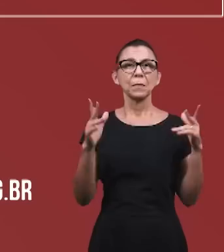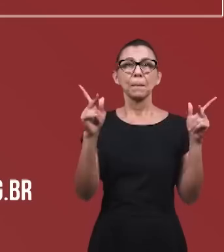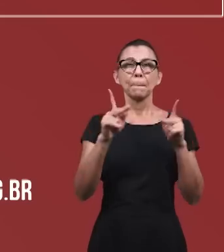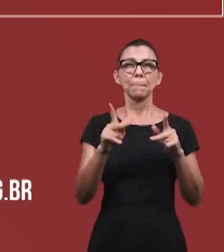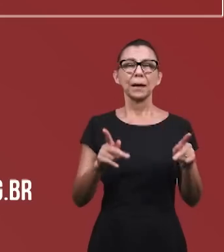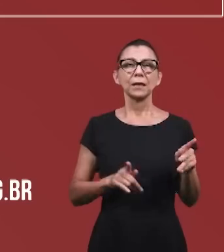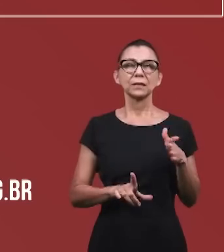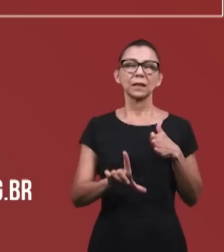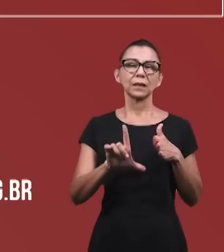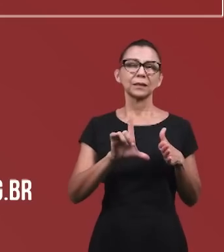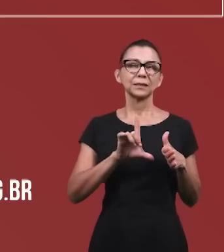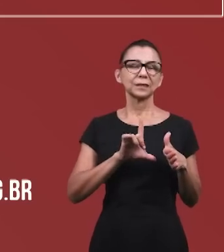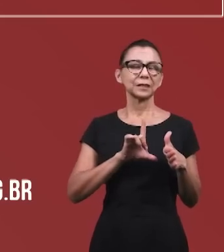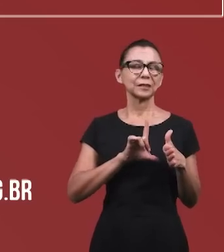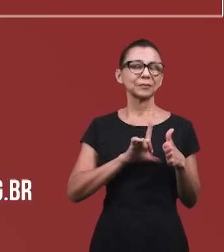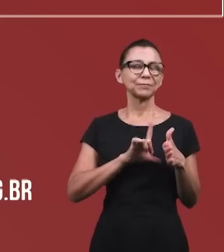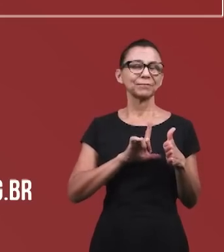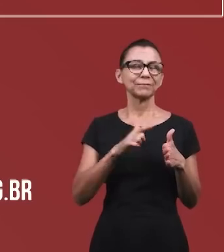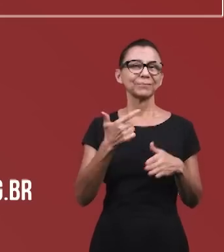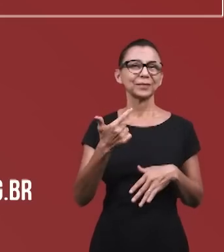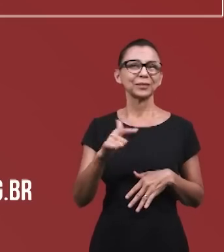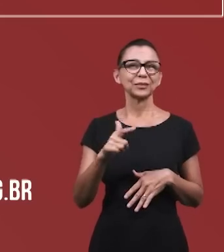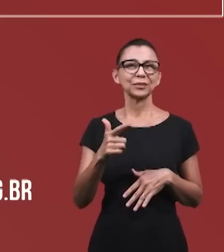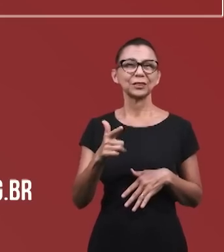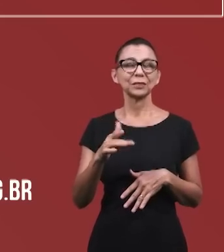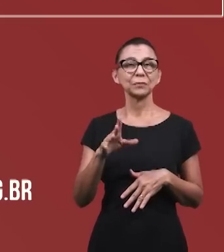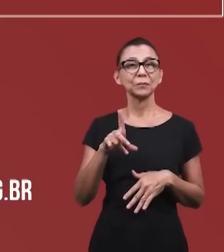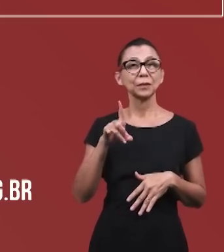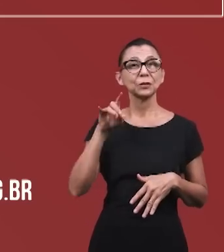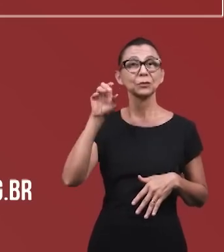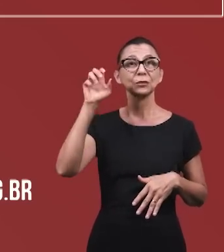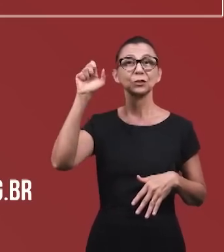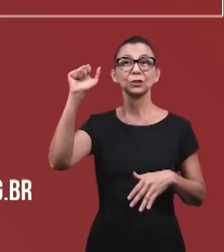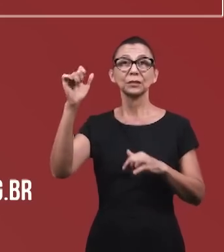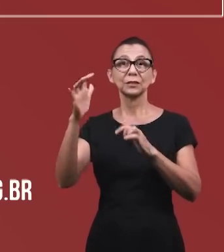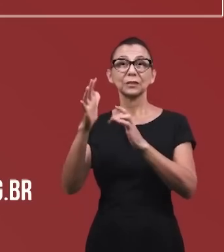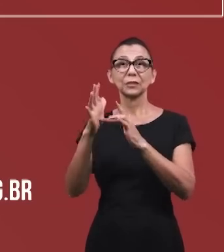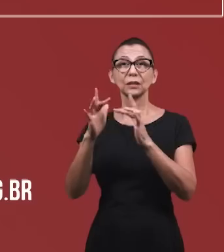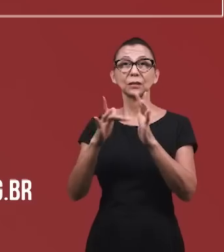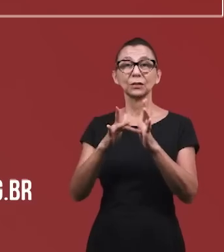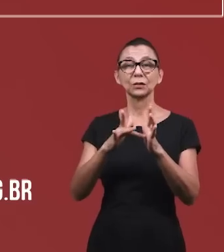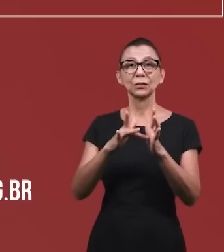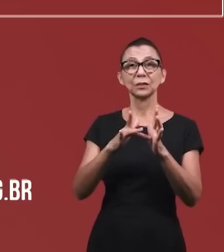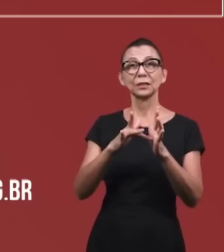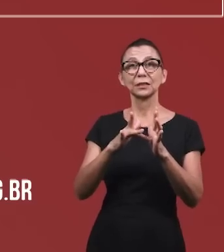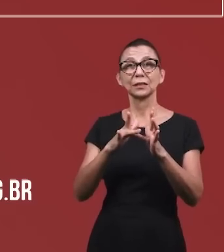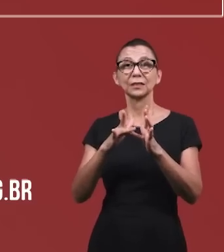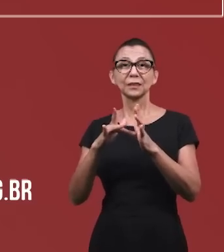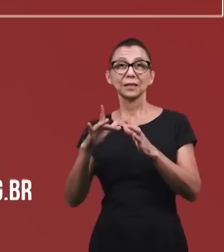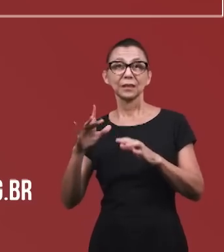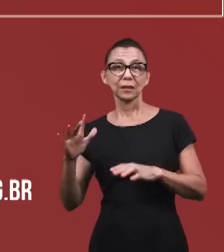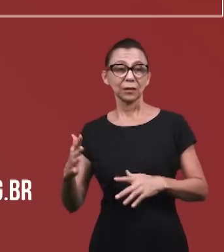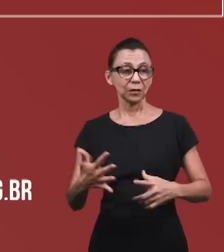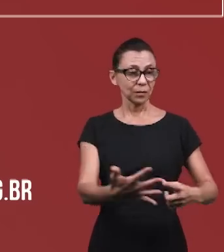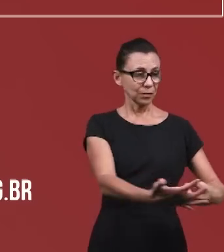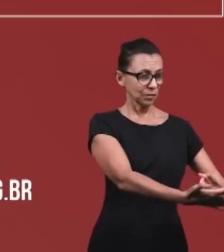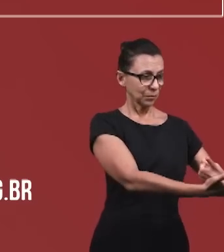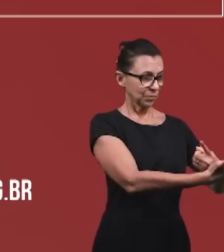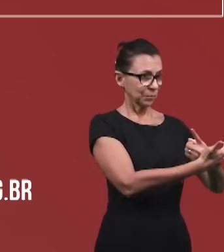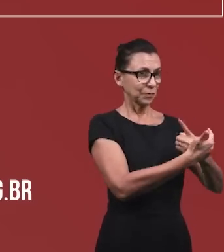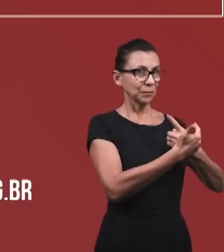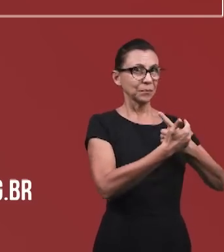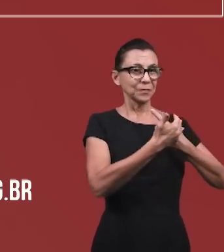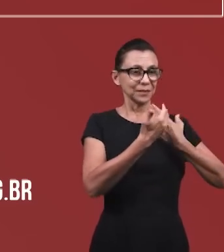desponta para a luz do sol. Assim brilhou um dia